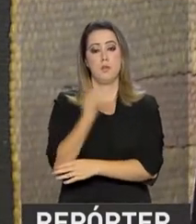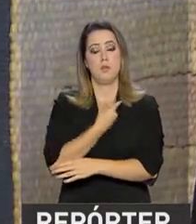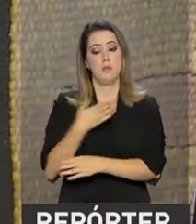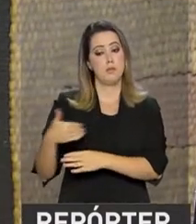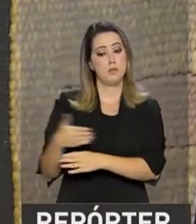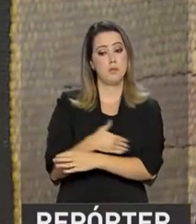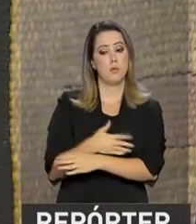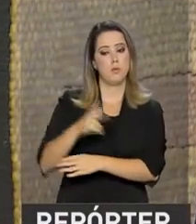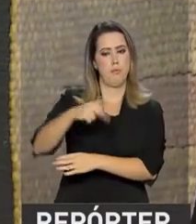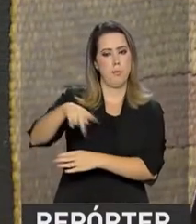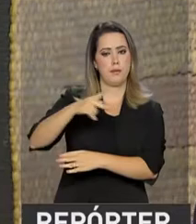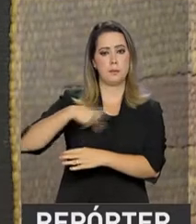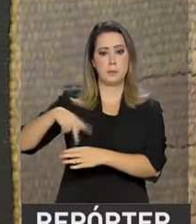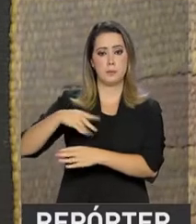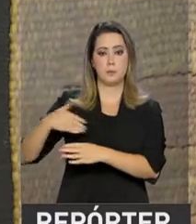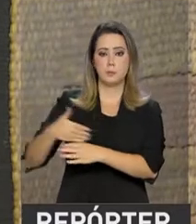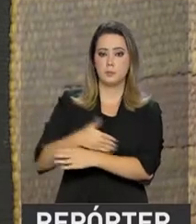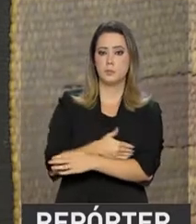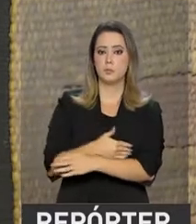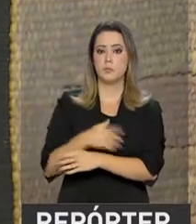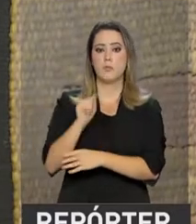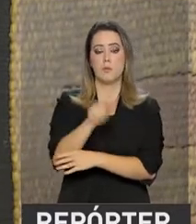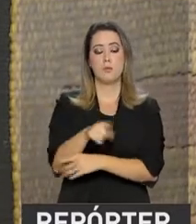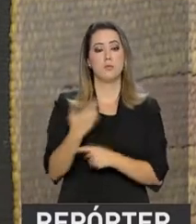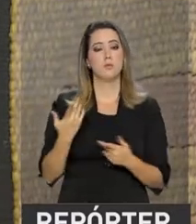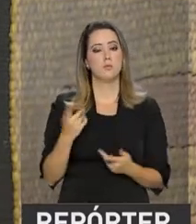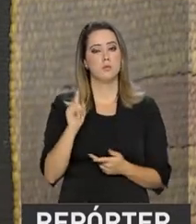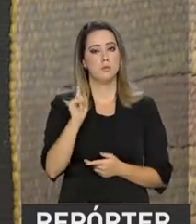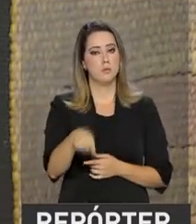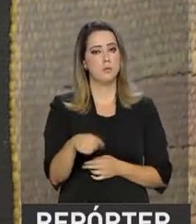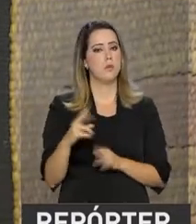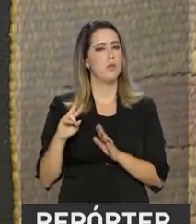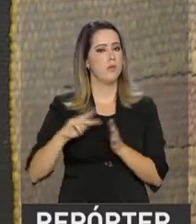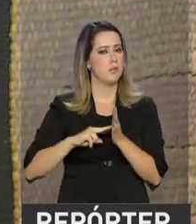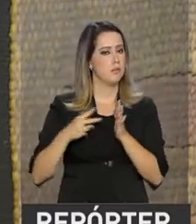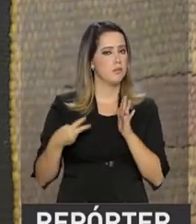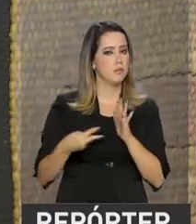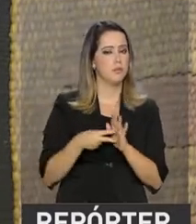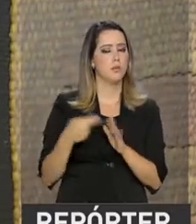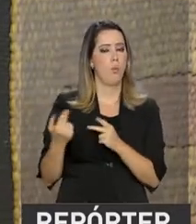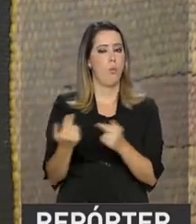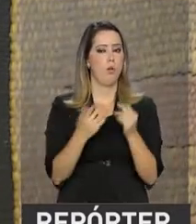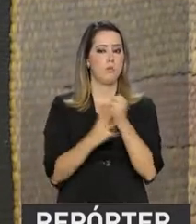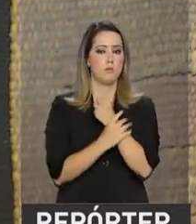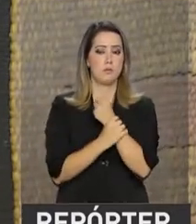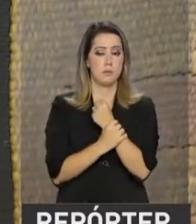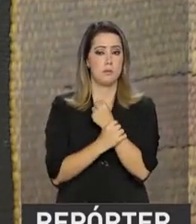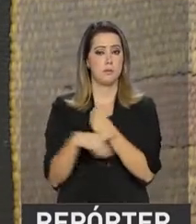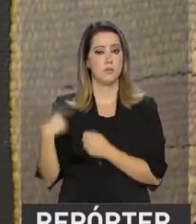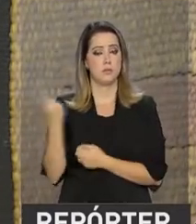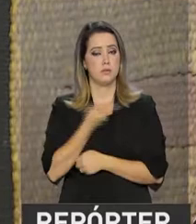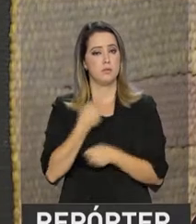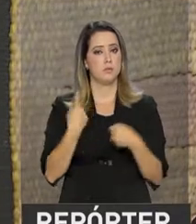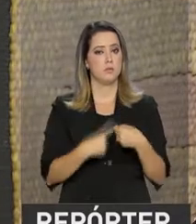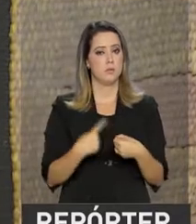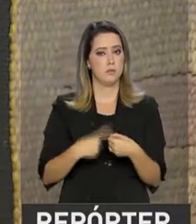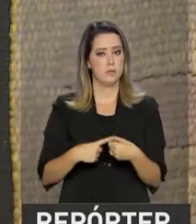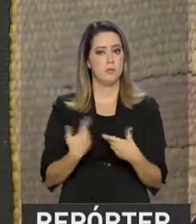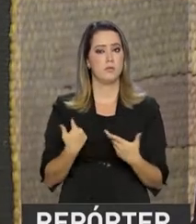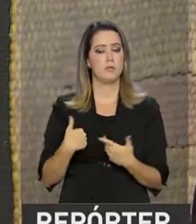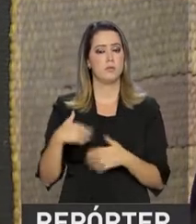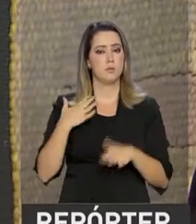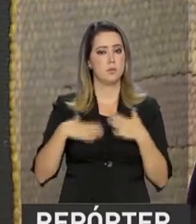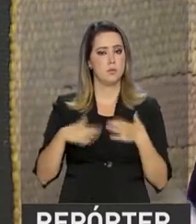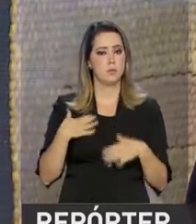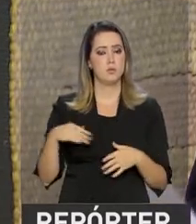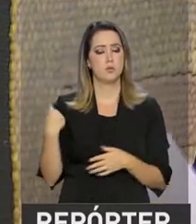nossas fronteiras, senhor presidente Evo Morales, é sinônimo de segurança nas nossas cidades, de